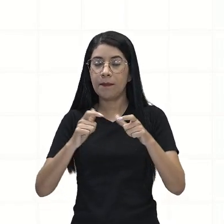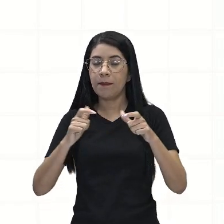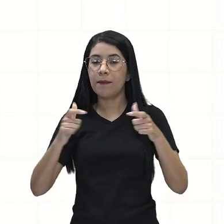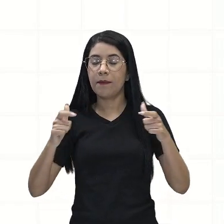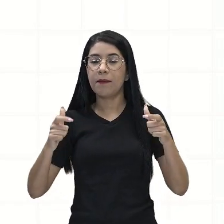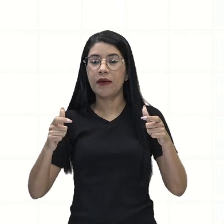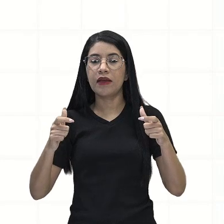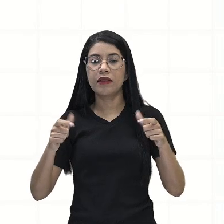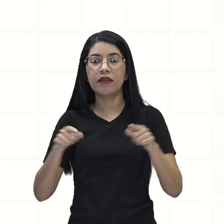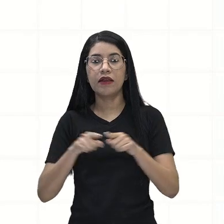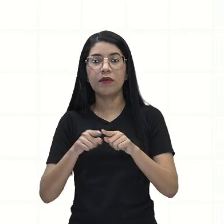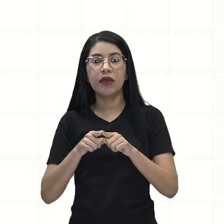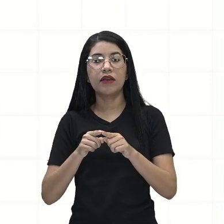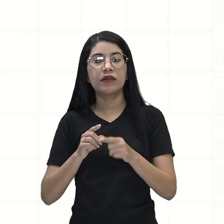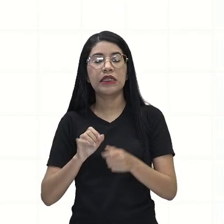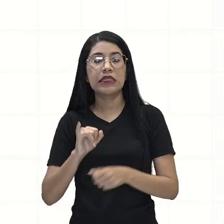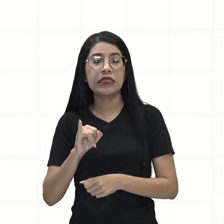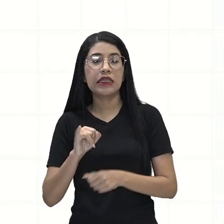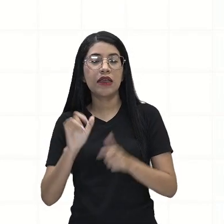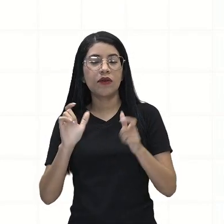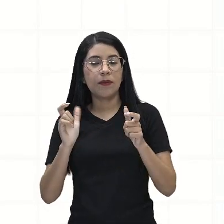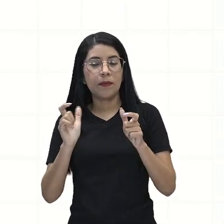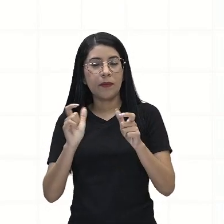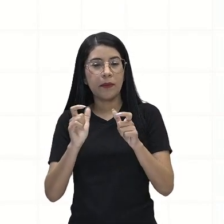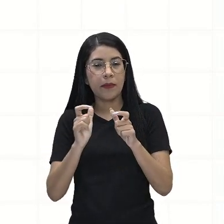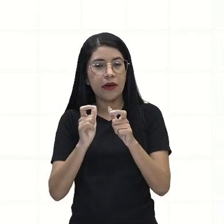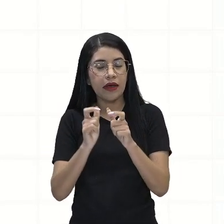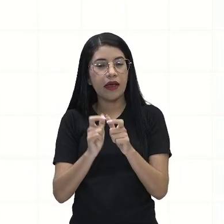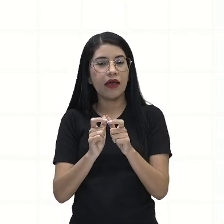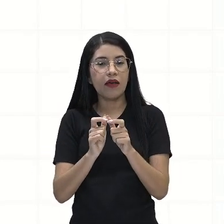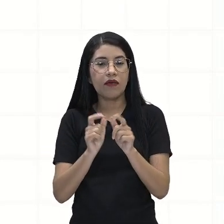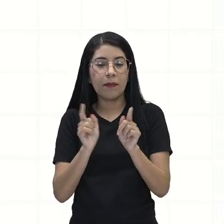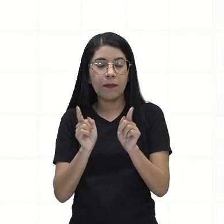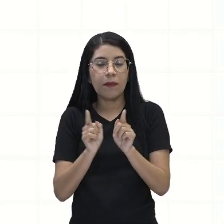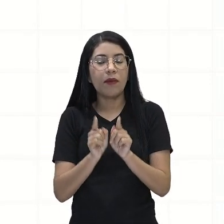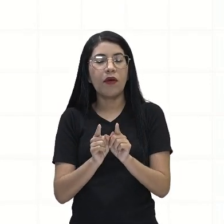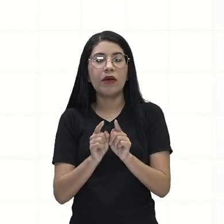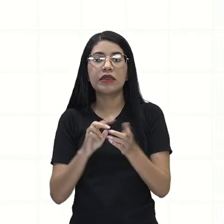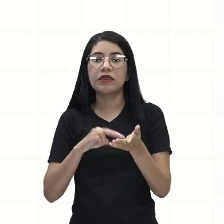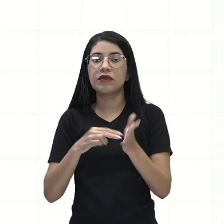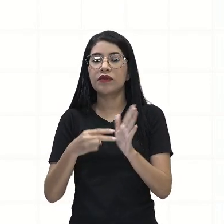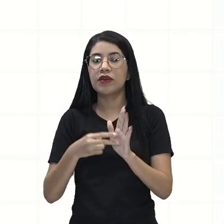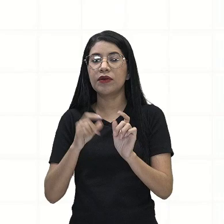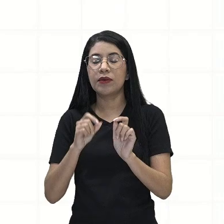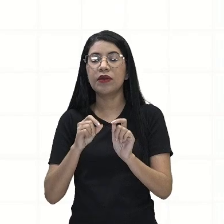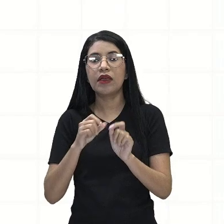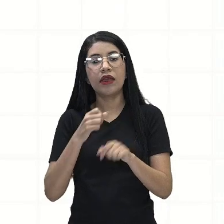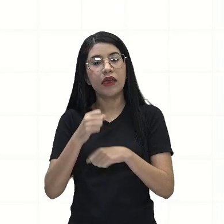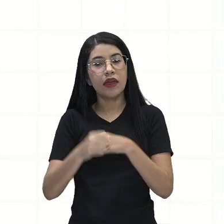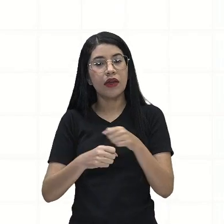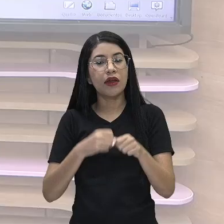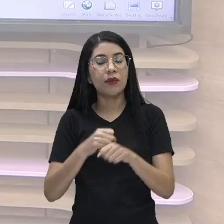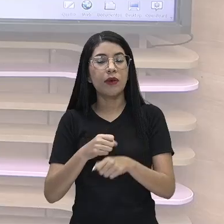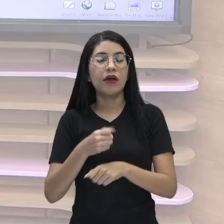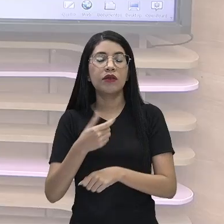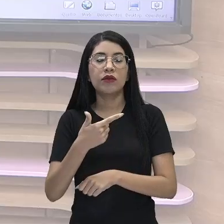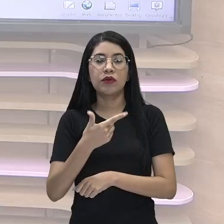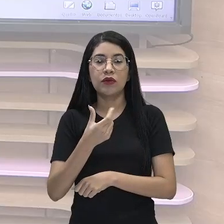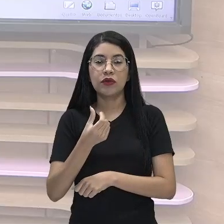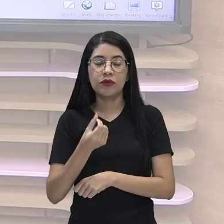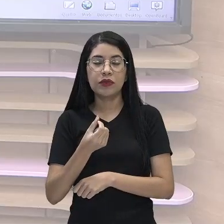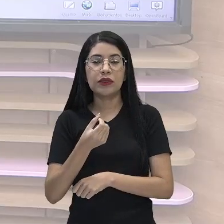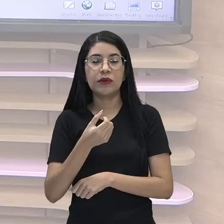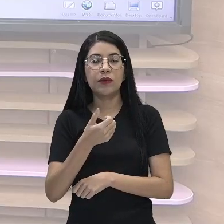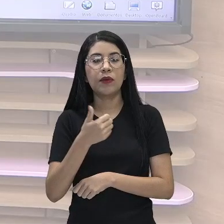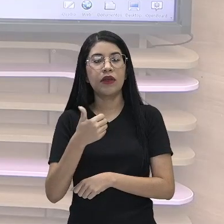está aumentando. Quanto menor for aí essa barrinha, significa que no ano de 2012, a gente tinha